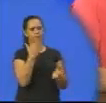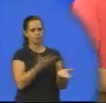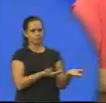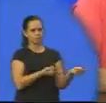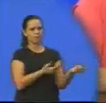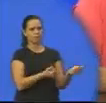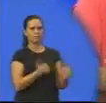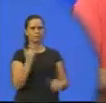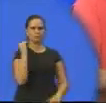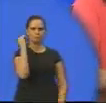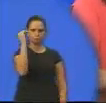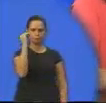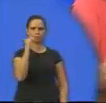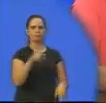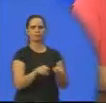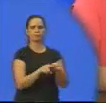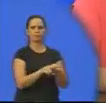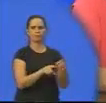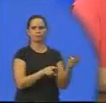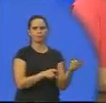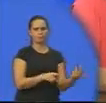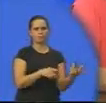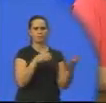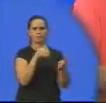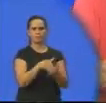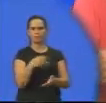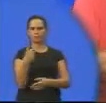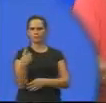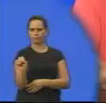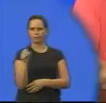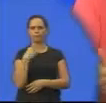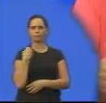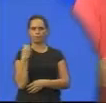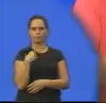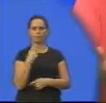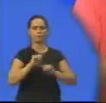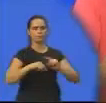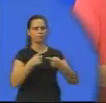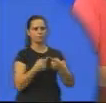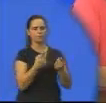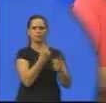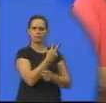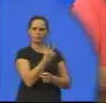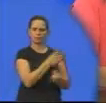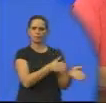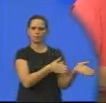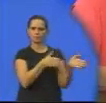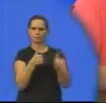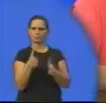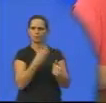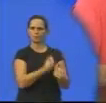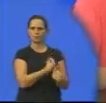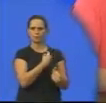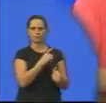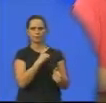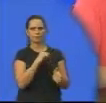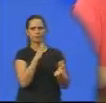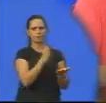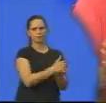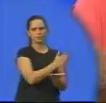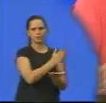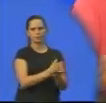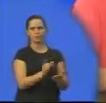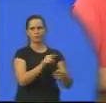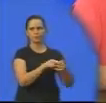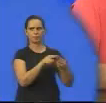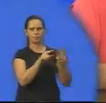e adolescência de 12 a 18 anos. Em seguida, entramos na segunda etapa da vida, que é dividida em